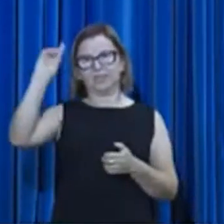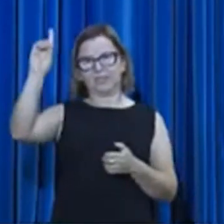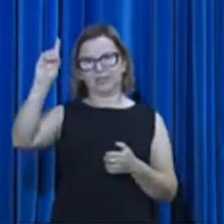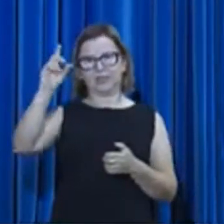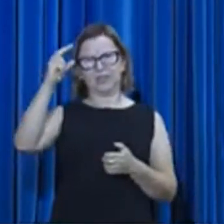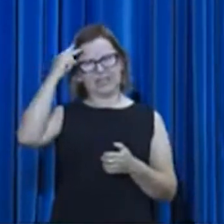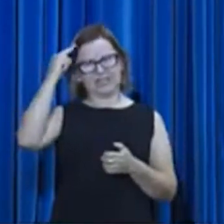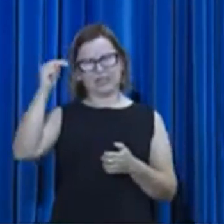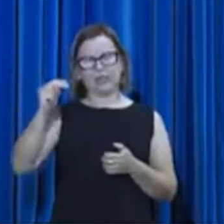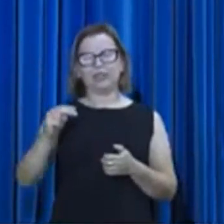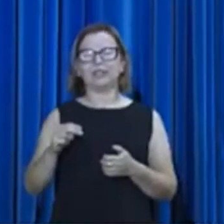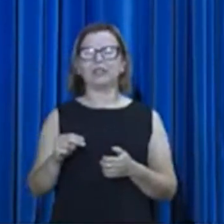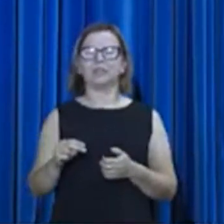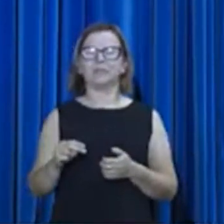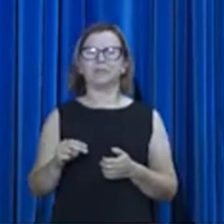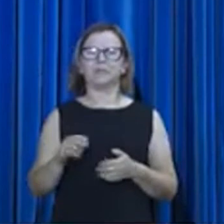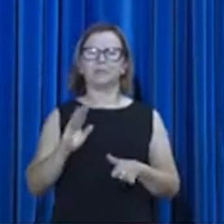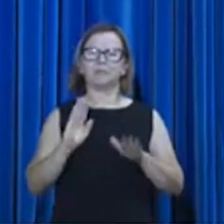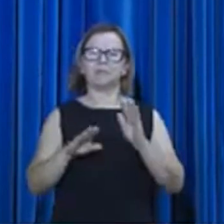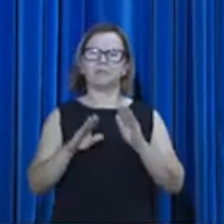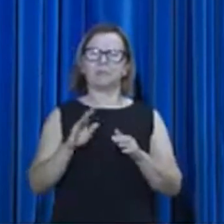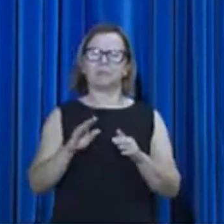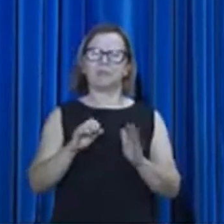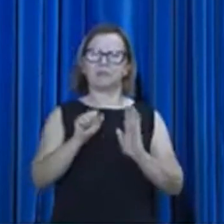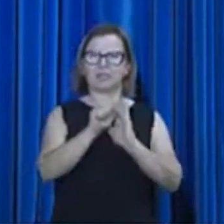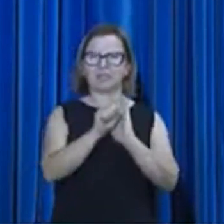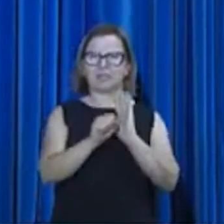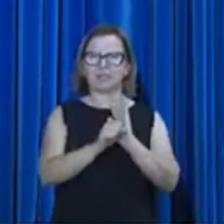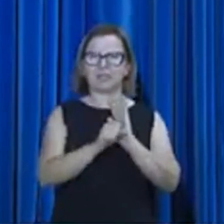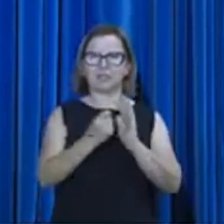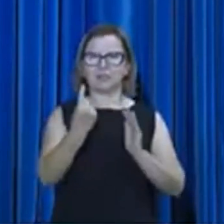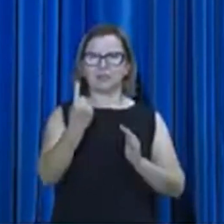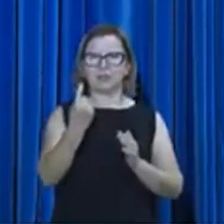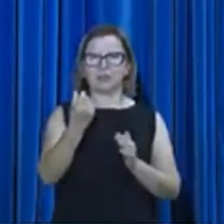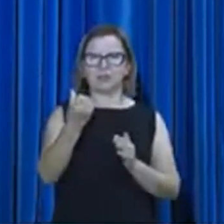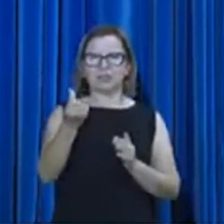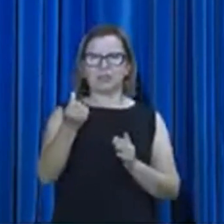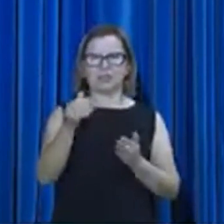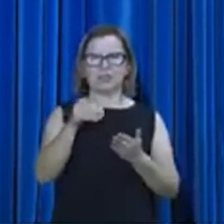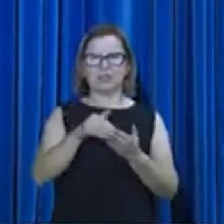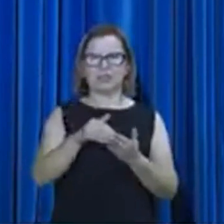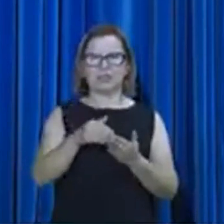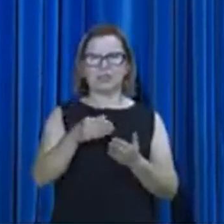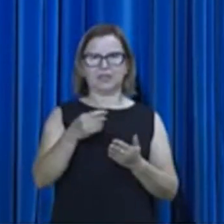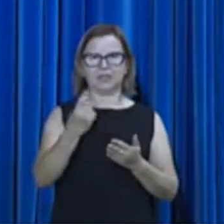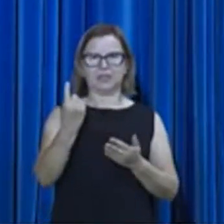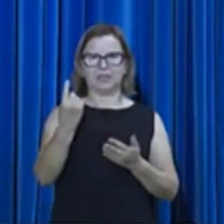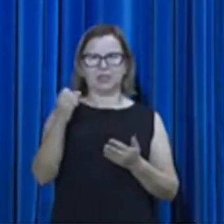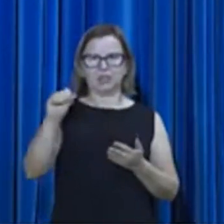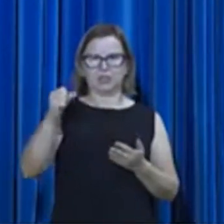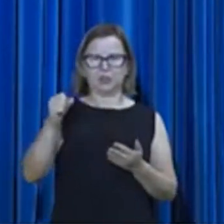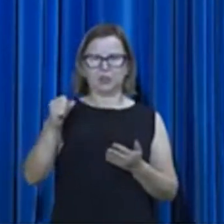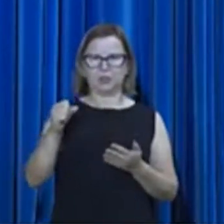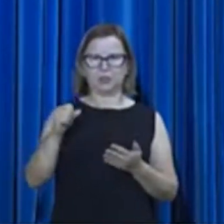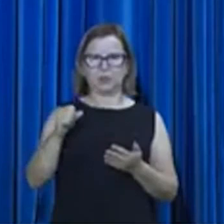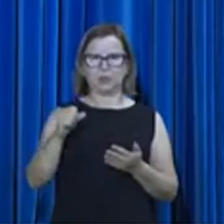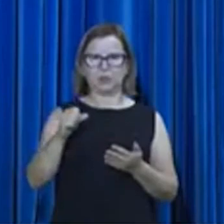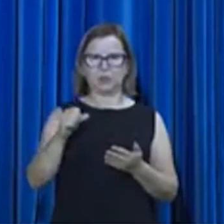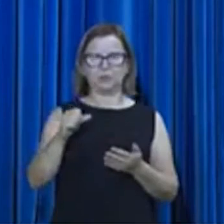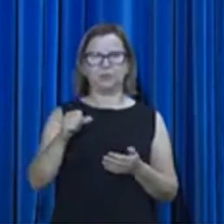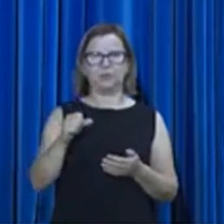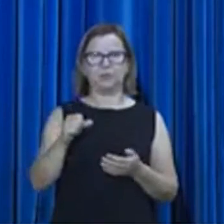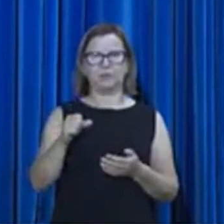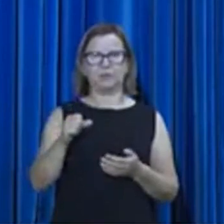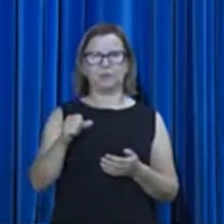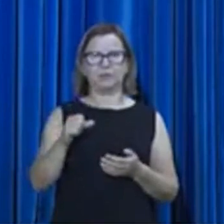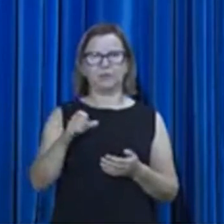nesta época, por volta do século, então, 16 ao 18, há um movimento de Deus na